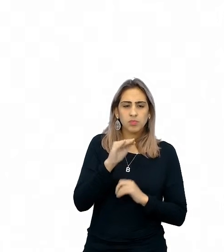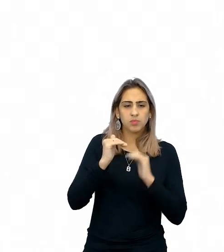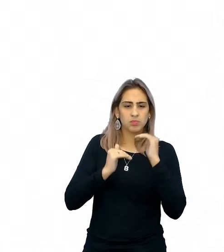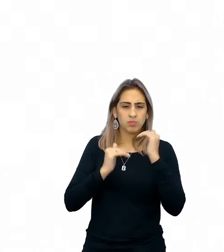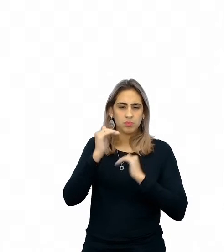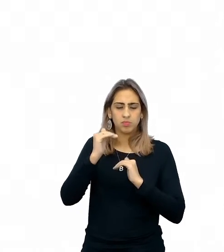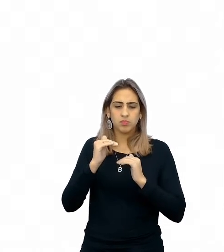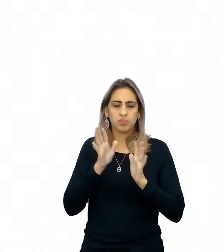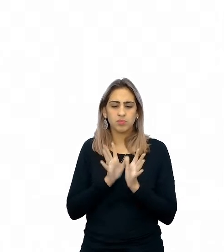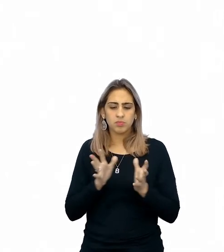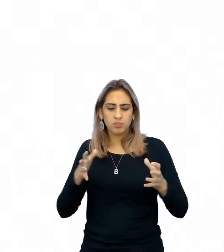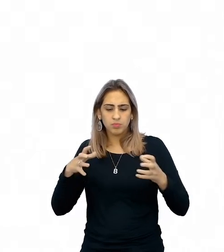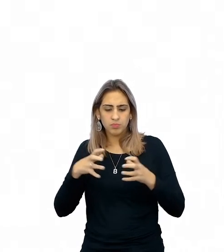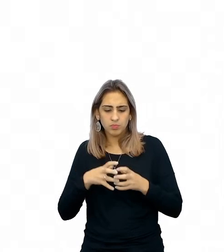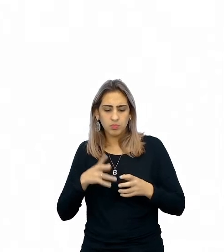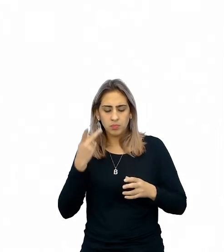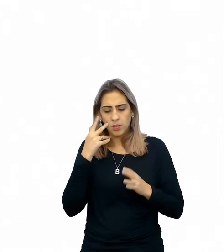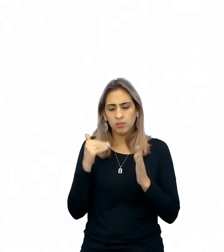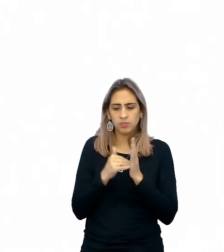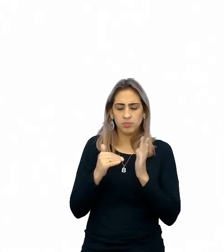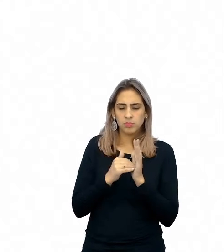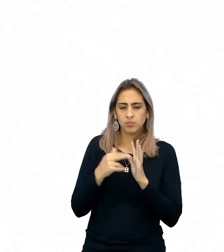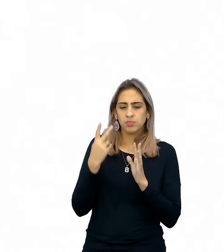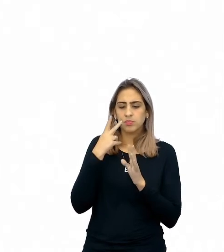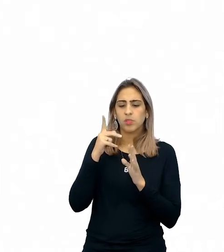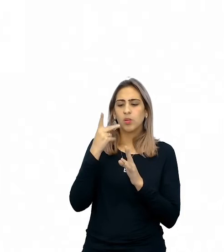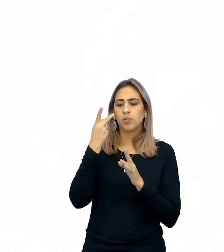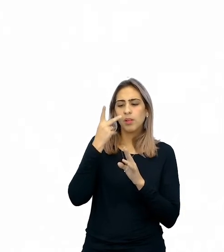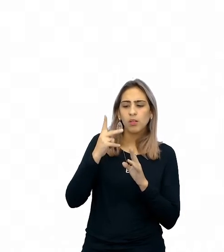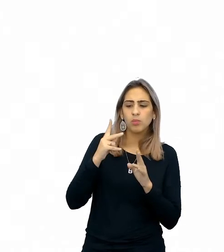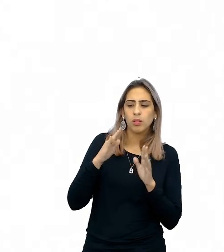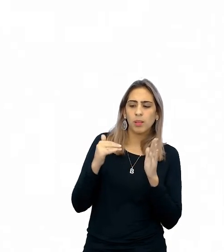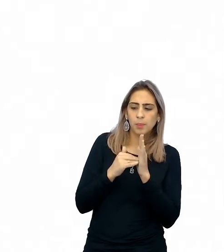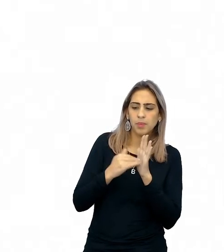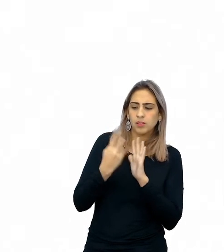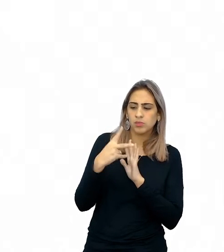para a cerca, para a delimitação, para o limite,